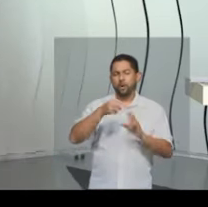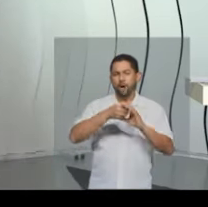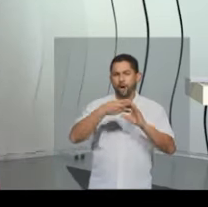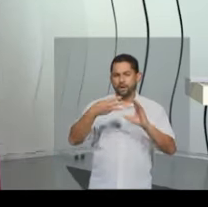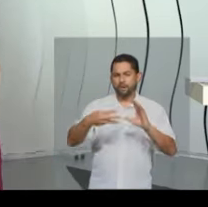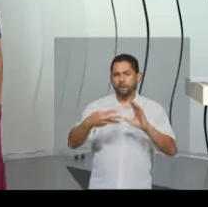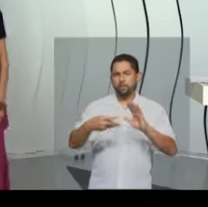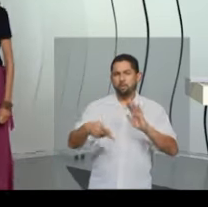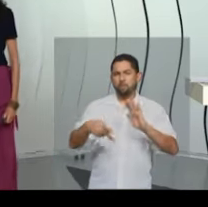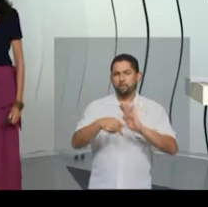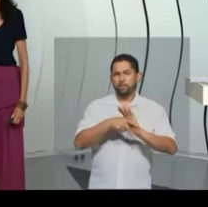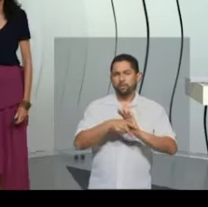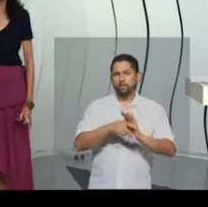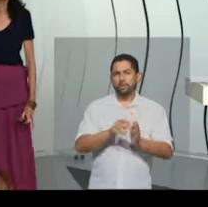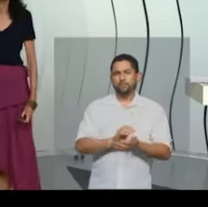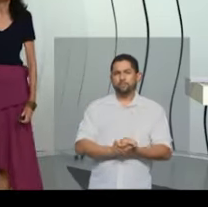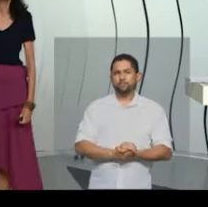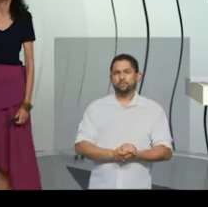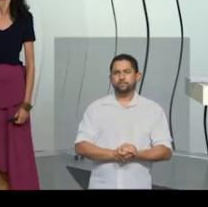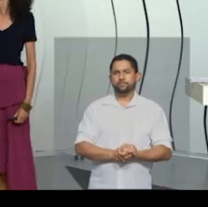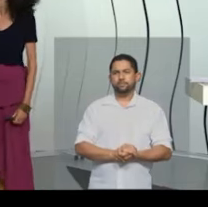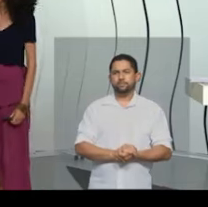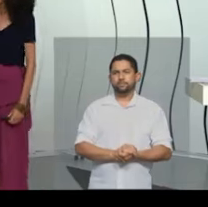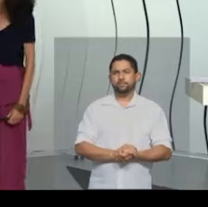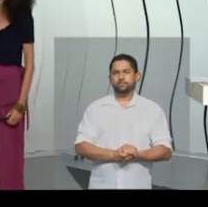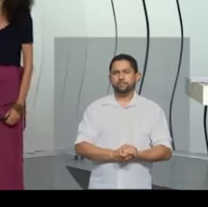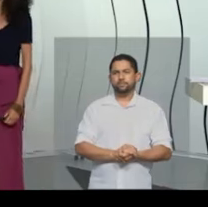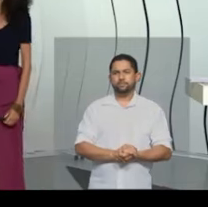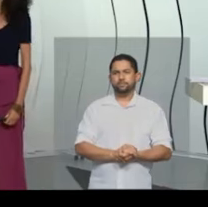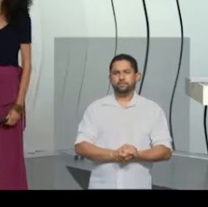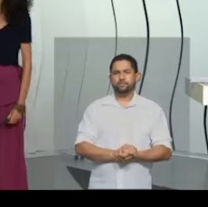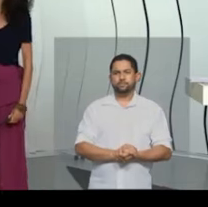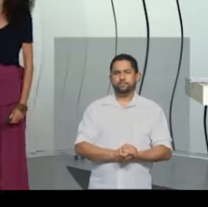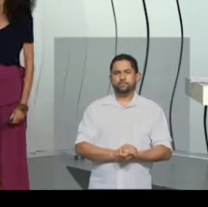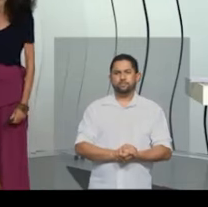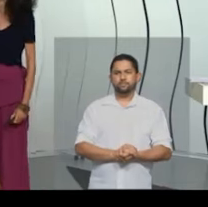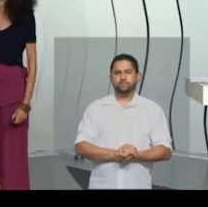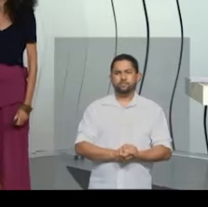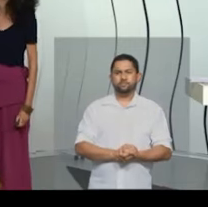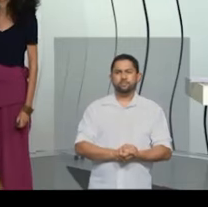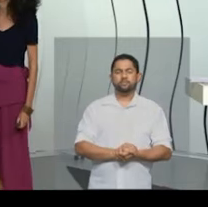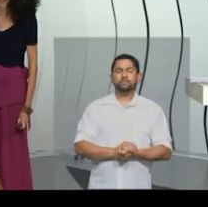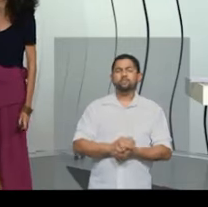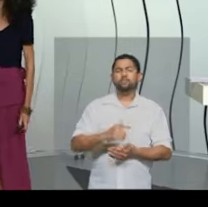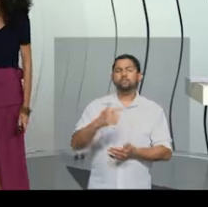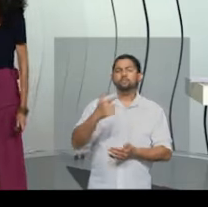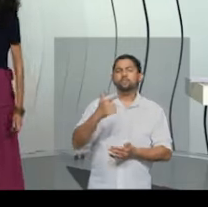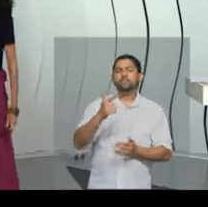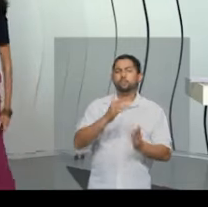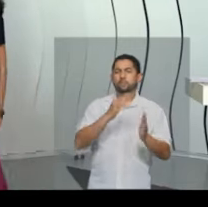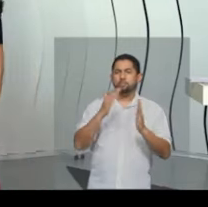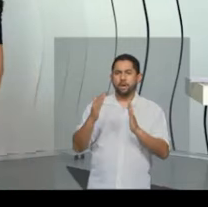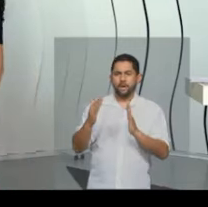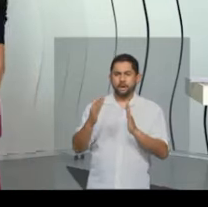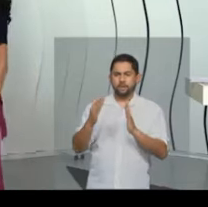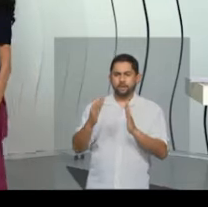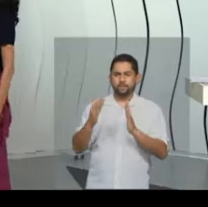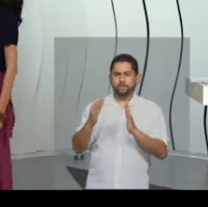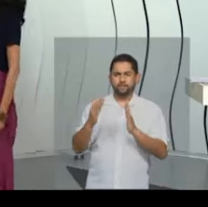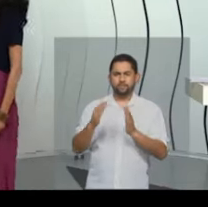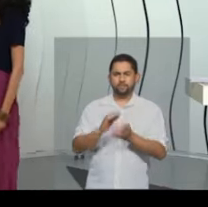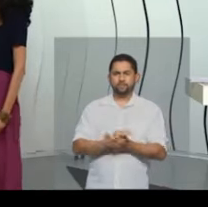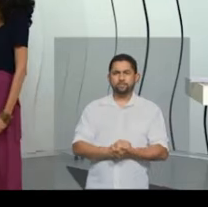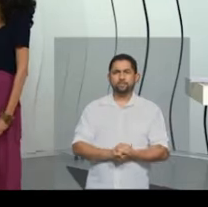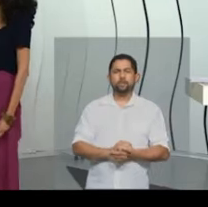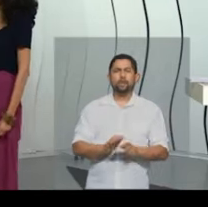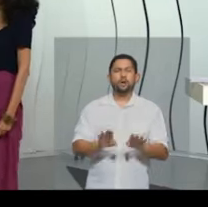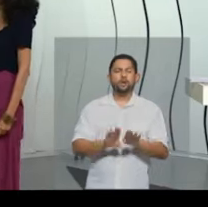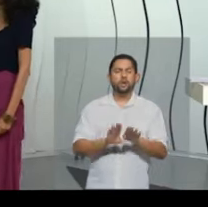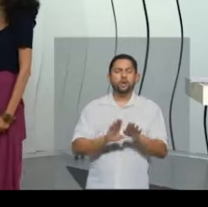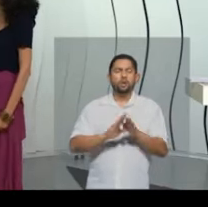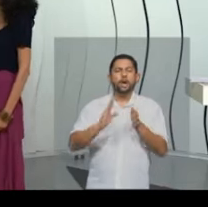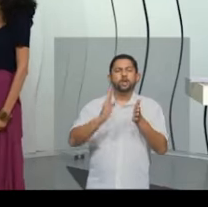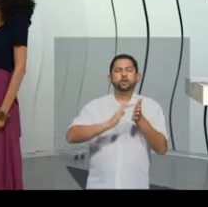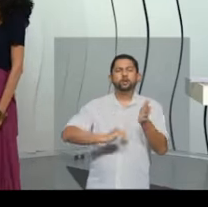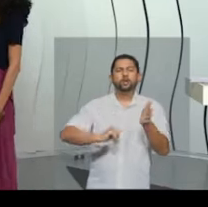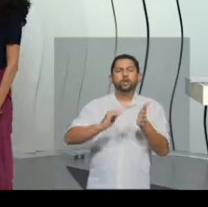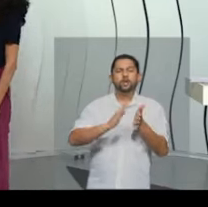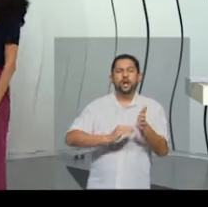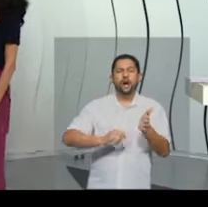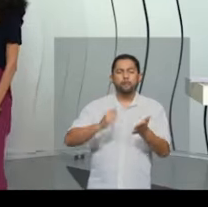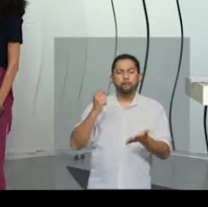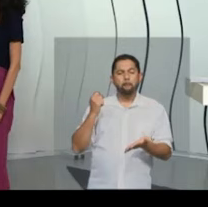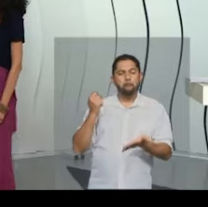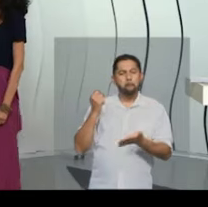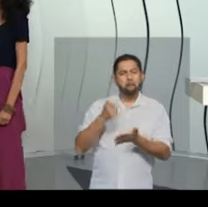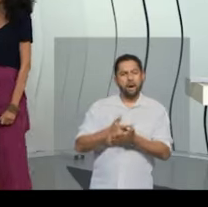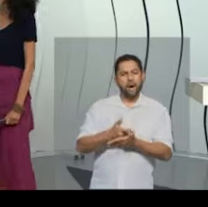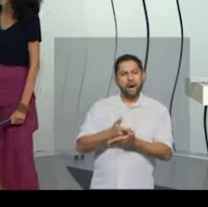livre comércio é característica de liberalismo? Sim. Eliminação das tarifas alfandegárias